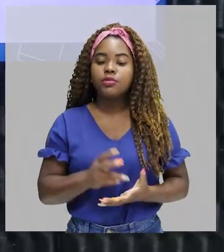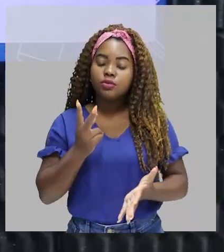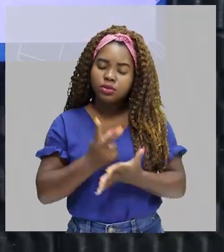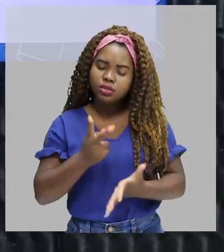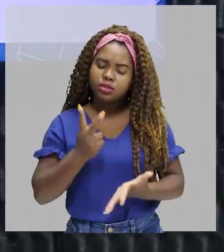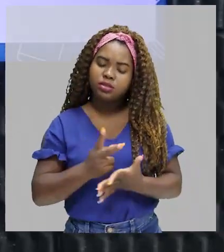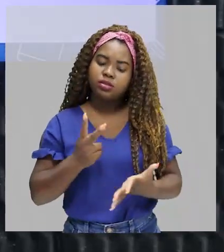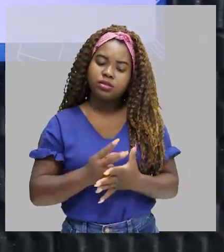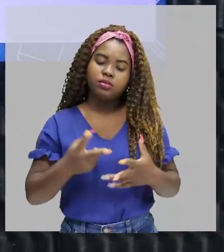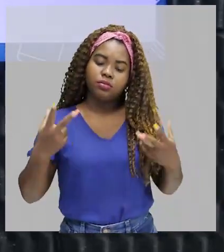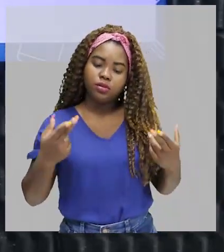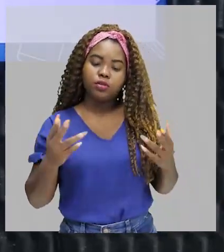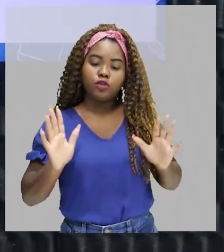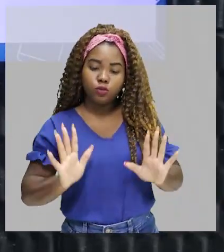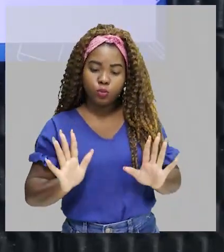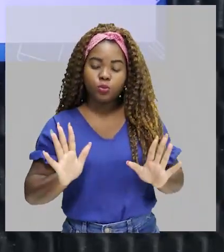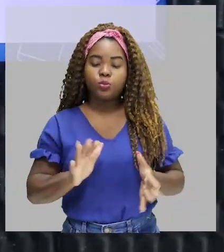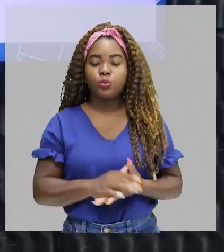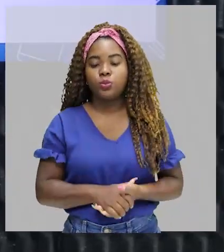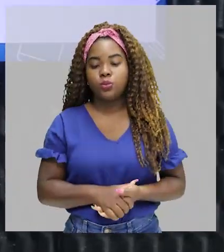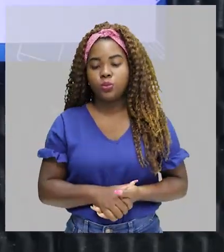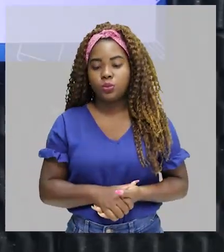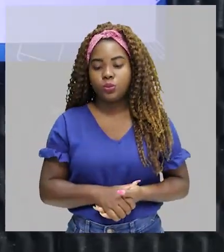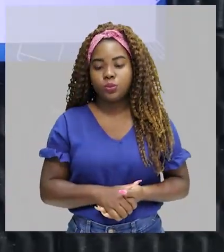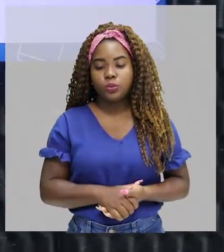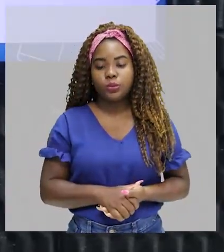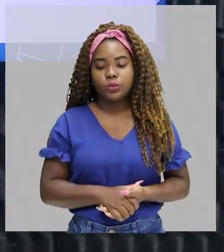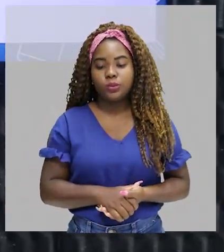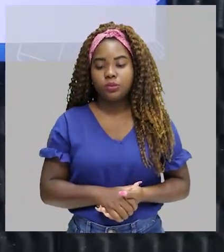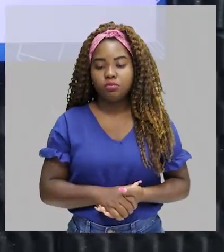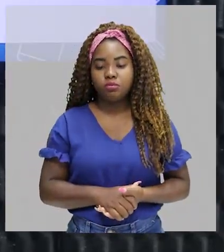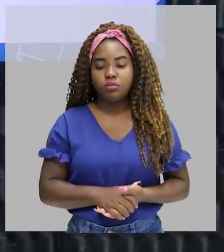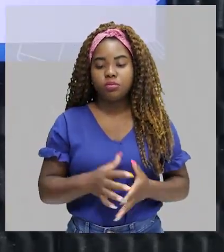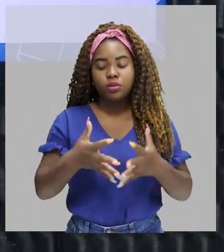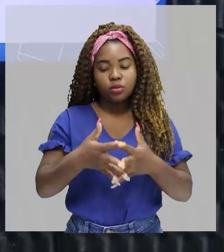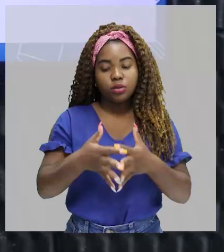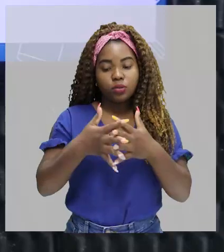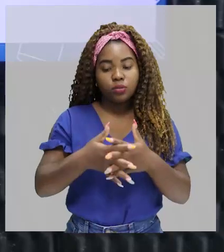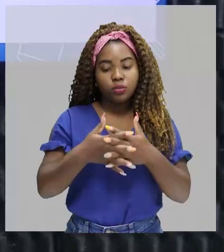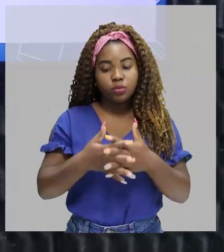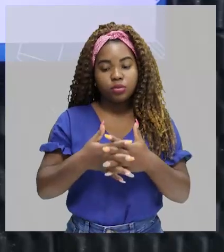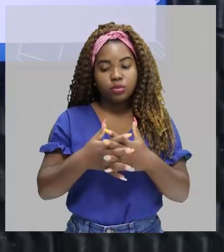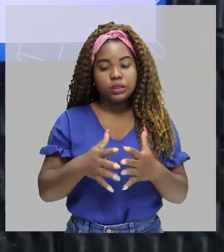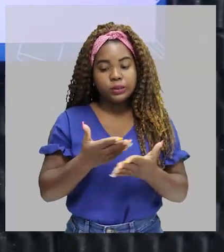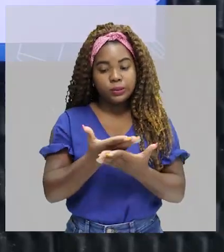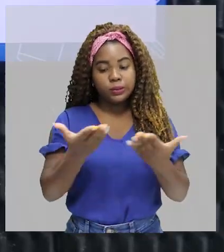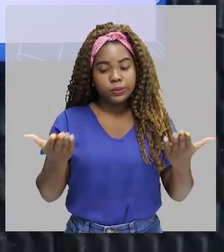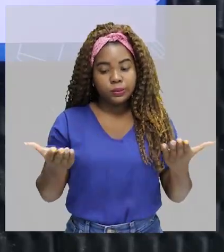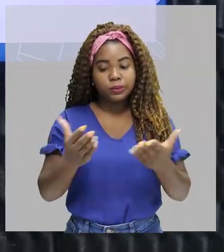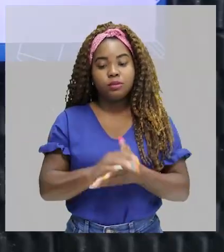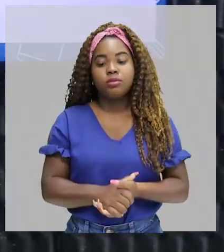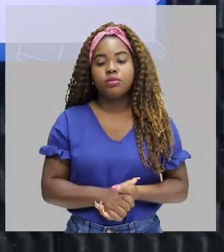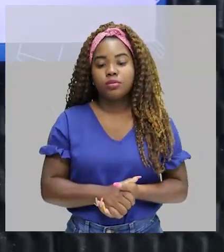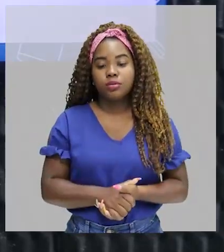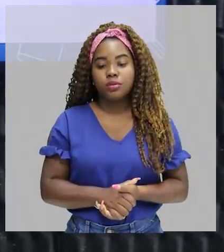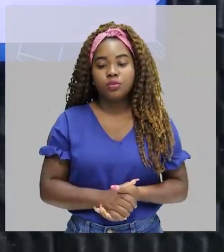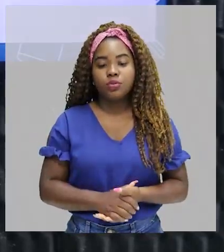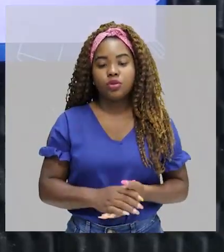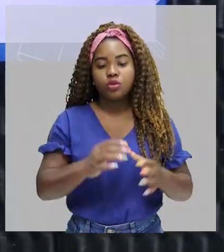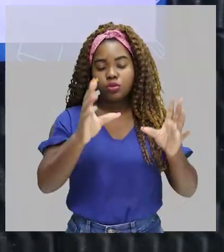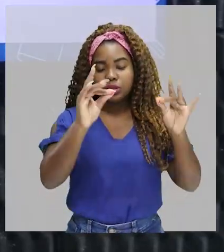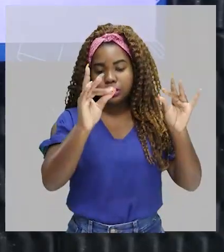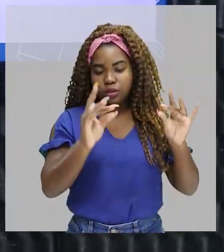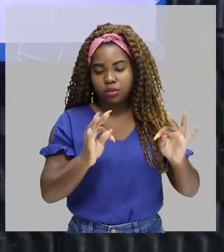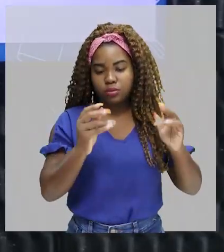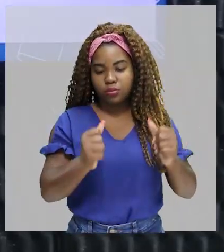não entendeu como é que foi feita a continha, ou não acompanhou como é que a gente descobre a razão. É por esse motivo que eu estou, termo a termo, explicando como